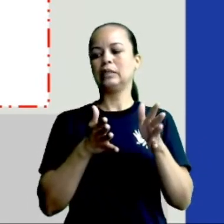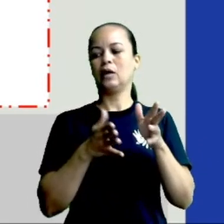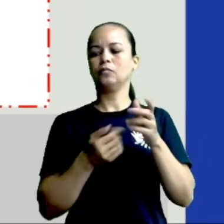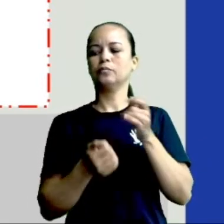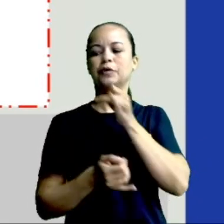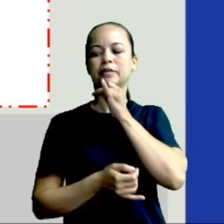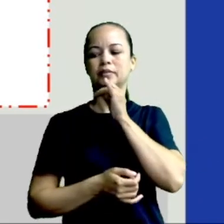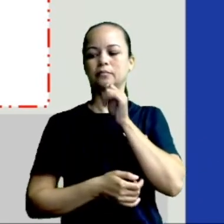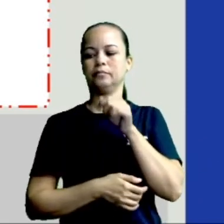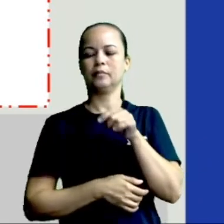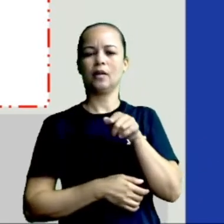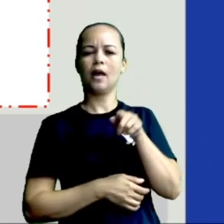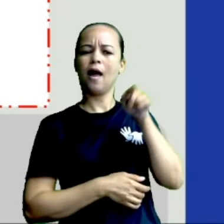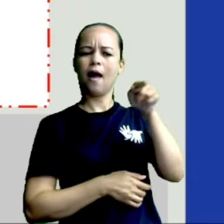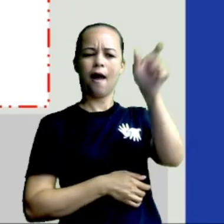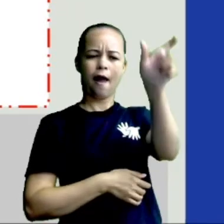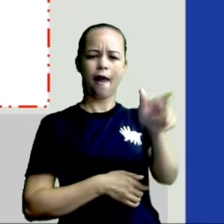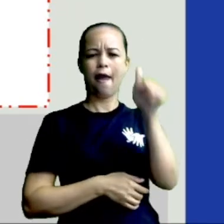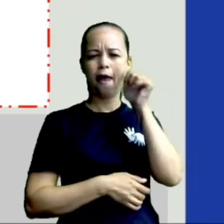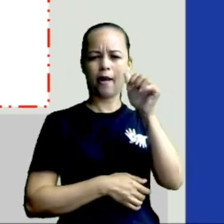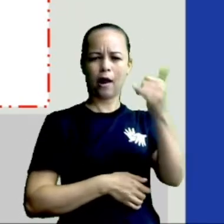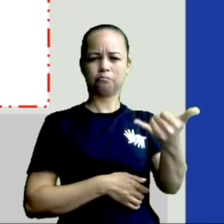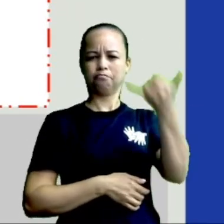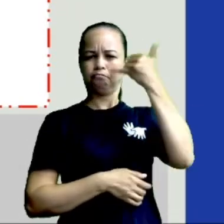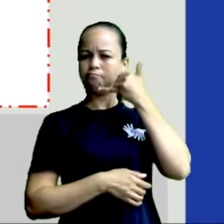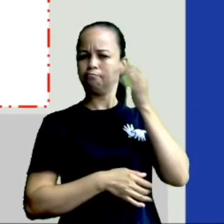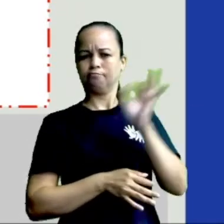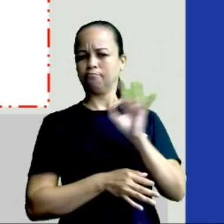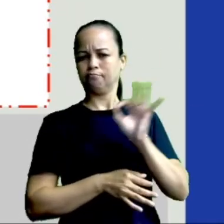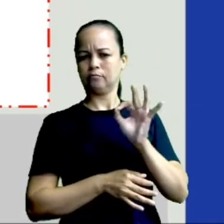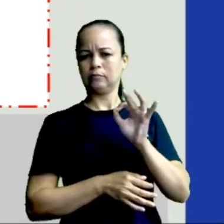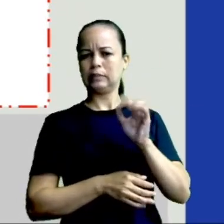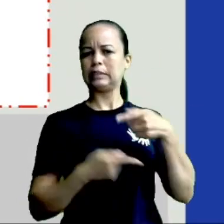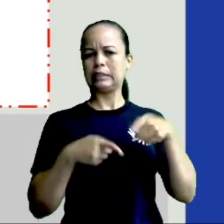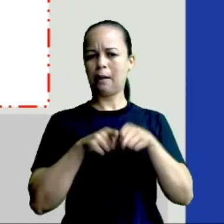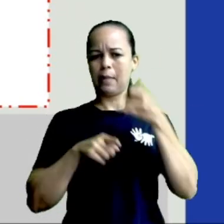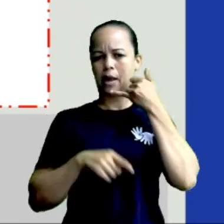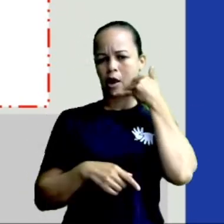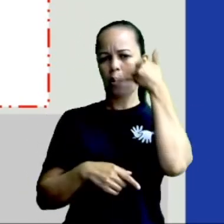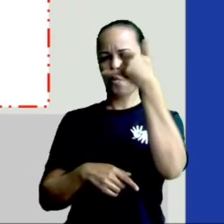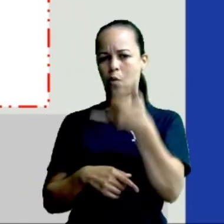me telefonou, tampouco eu a ela.